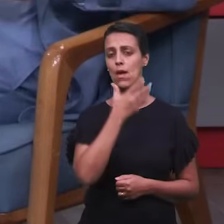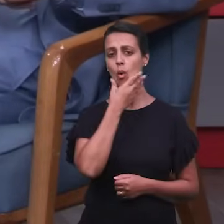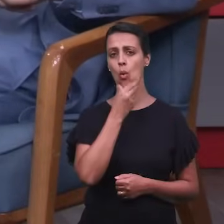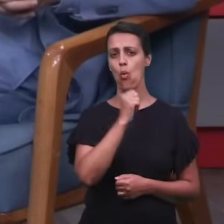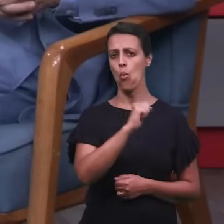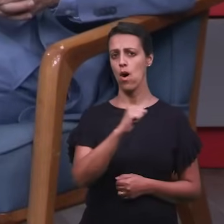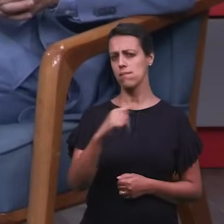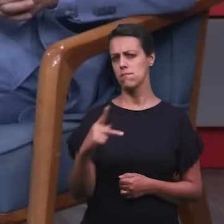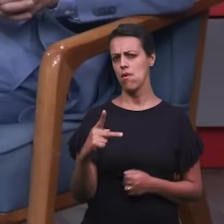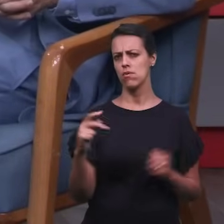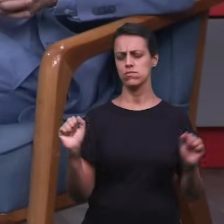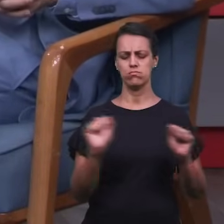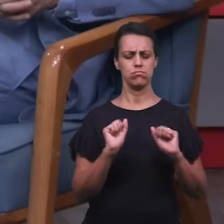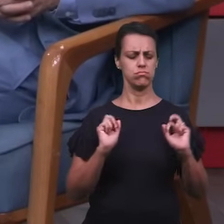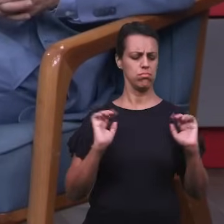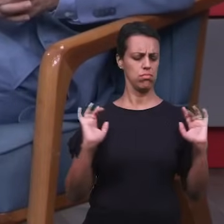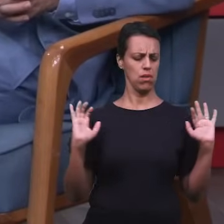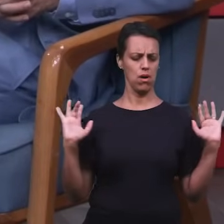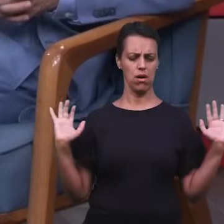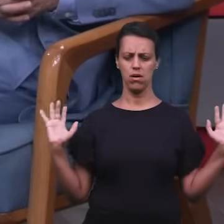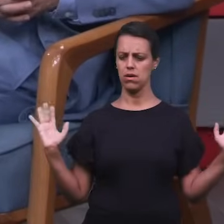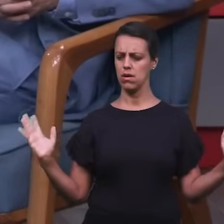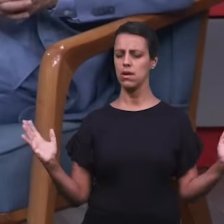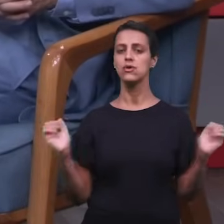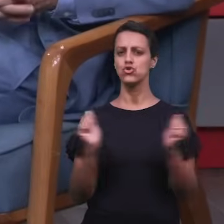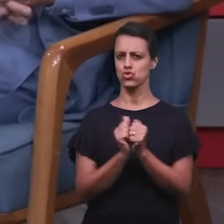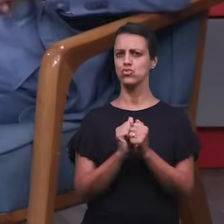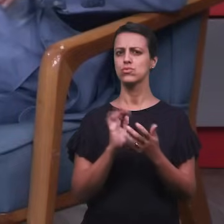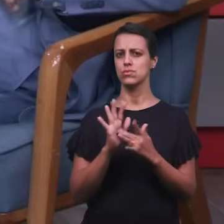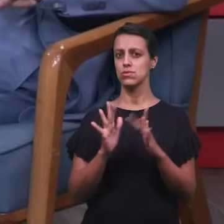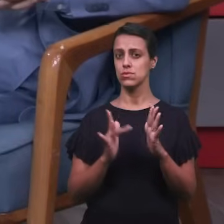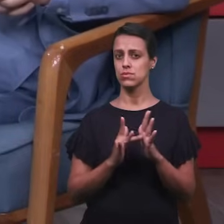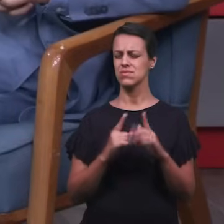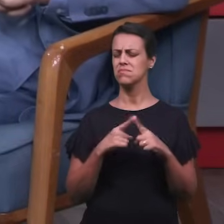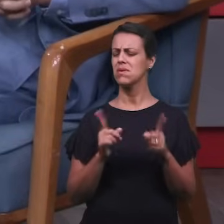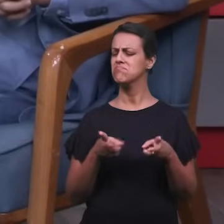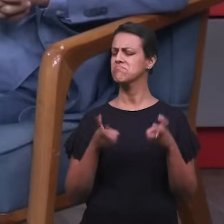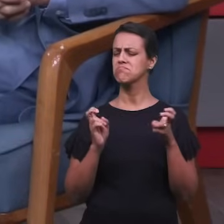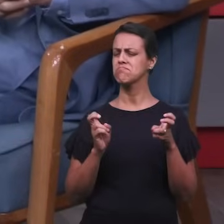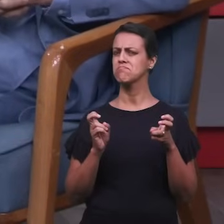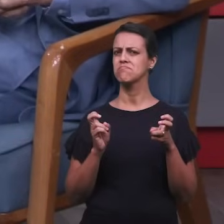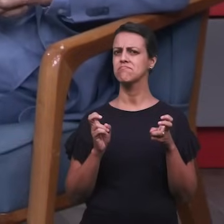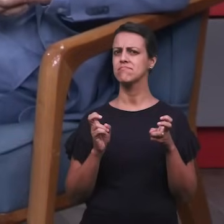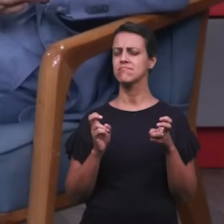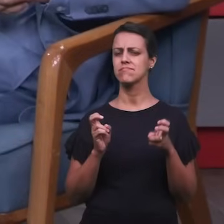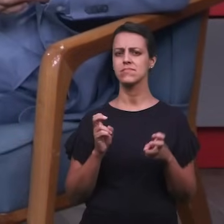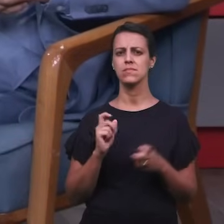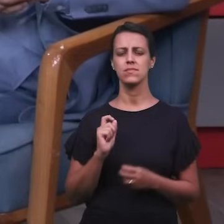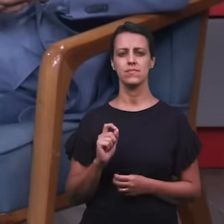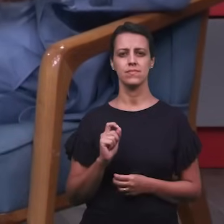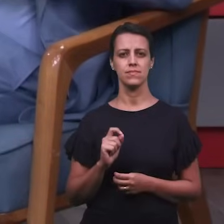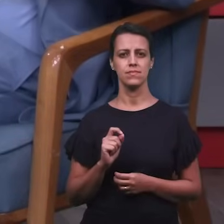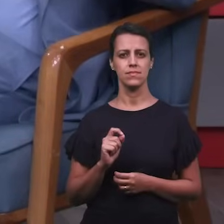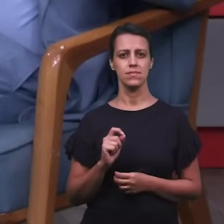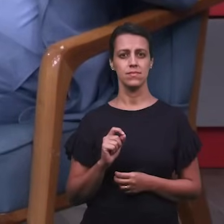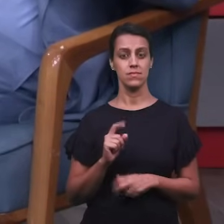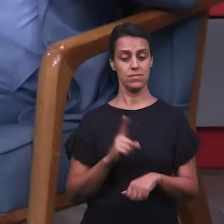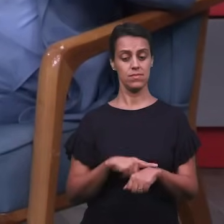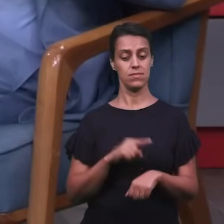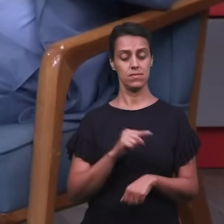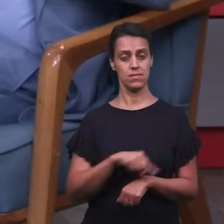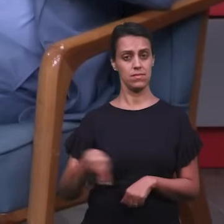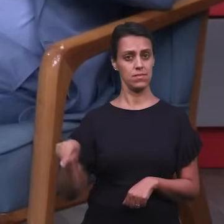discípulos, né, os apóstolos se reúnem com Jesus, mas o que chama atenção é que